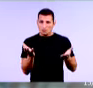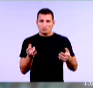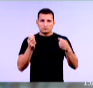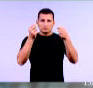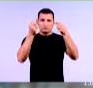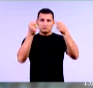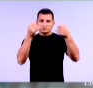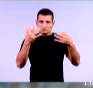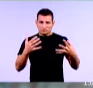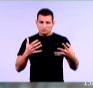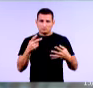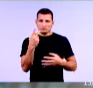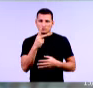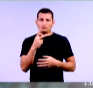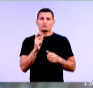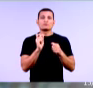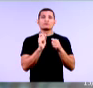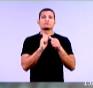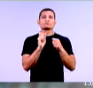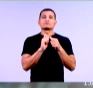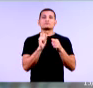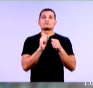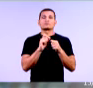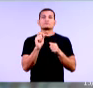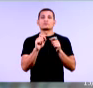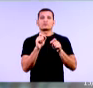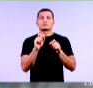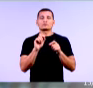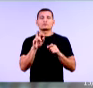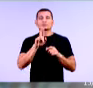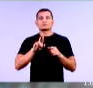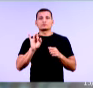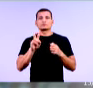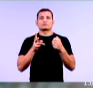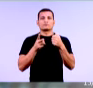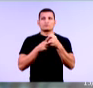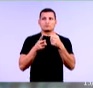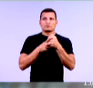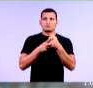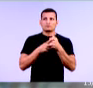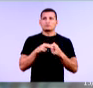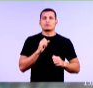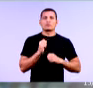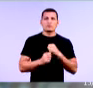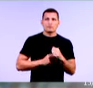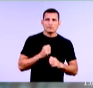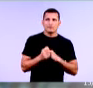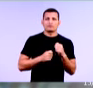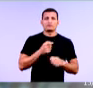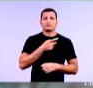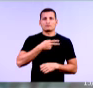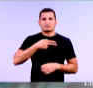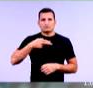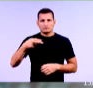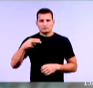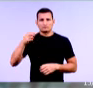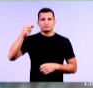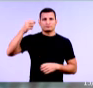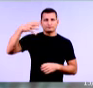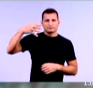o comportamento, a gente foi usado apenas verbos, como correr, andar,